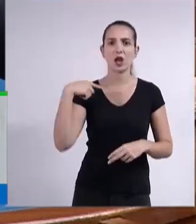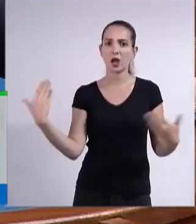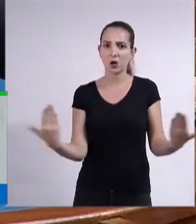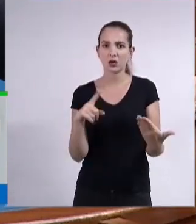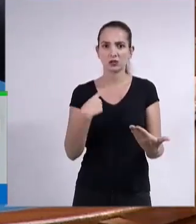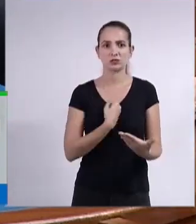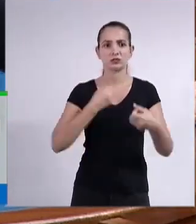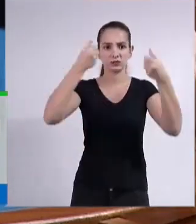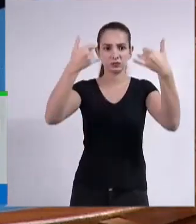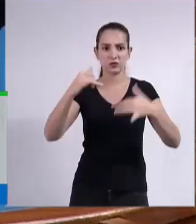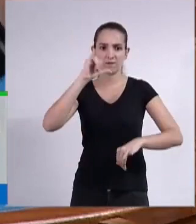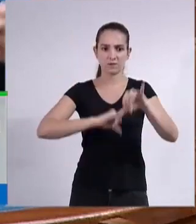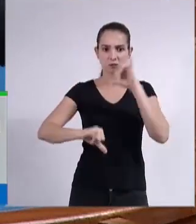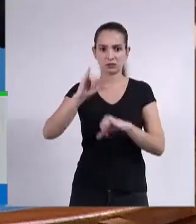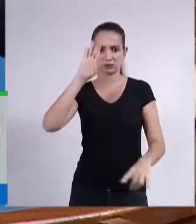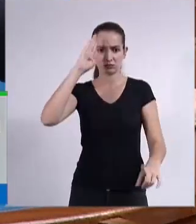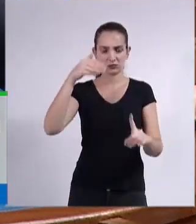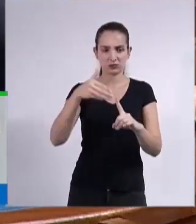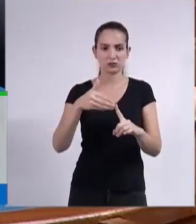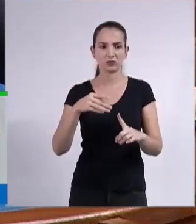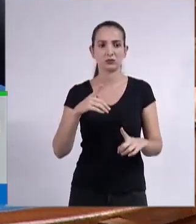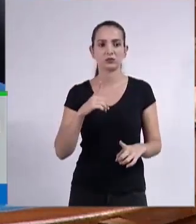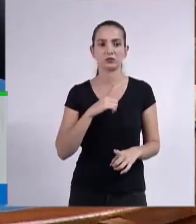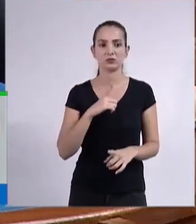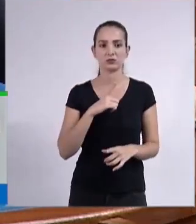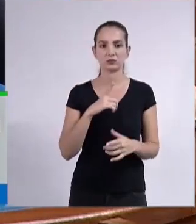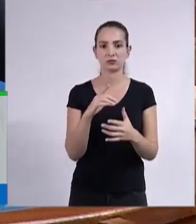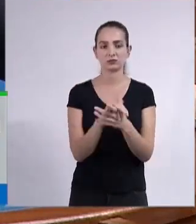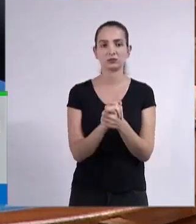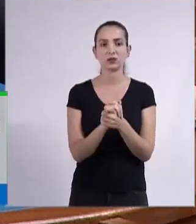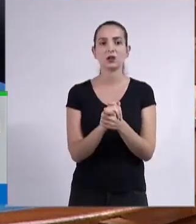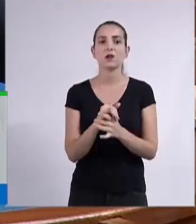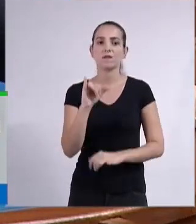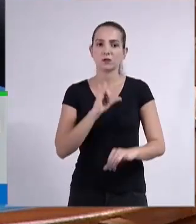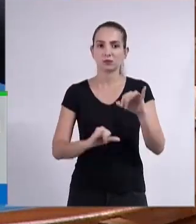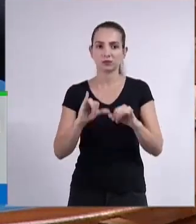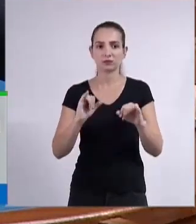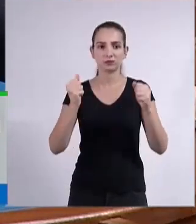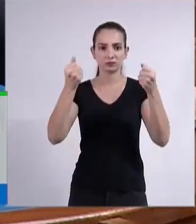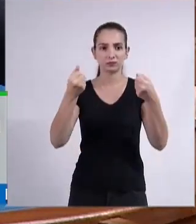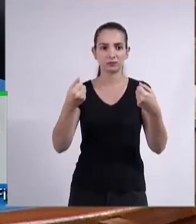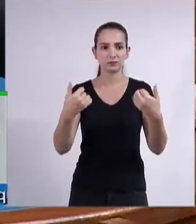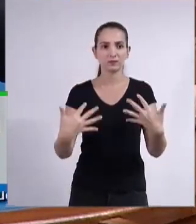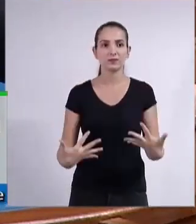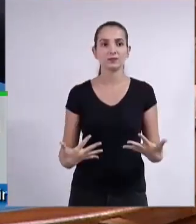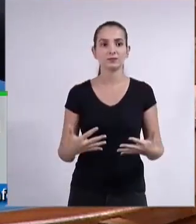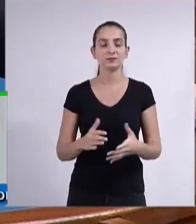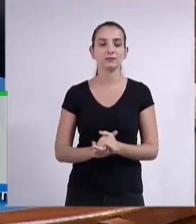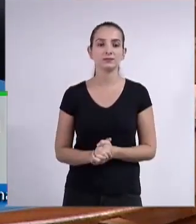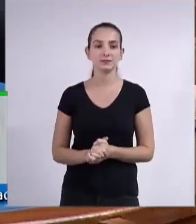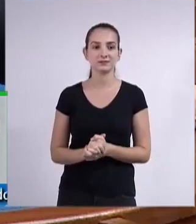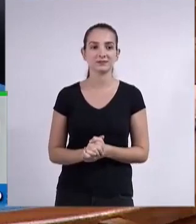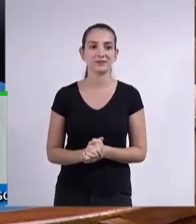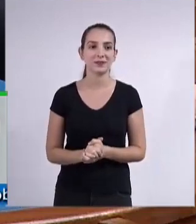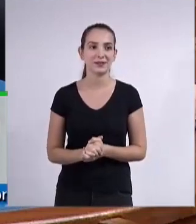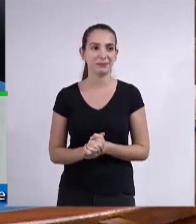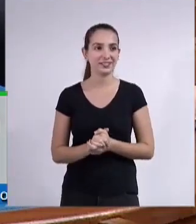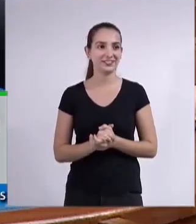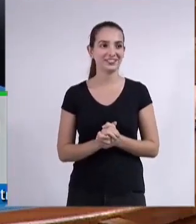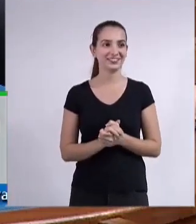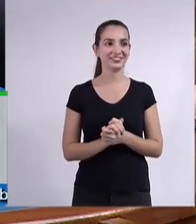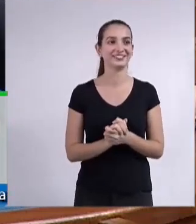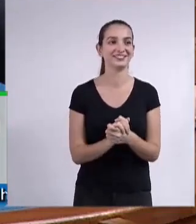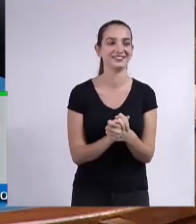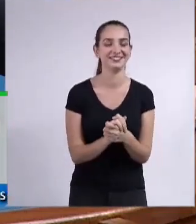informações obtidas, perseguir outras informações para que, ao final, a gente possa dar uma resposta à